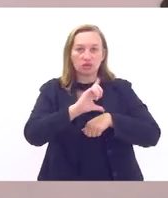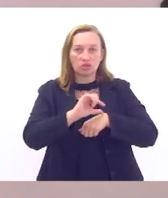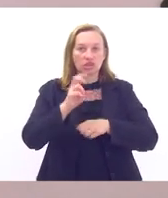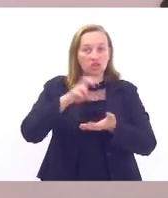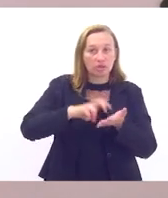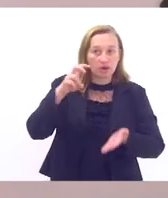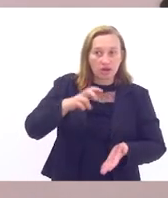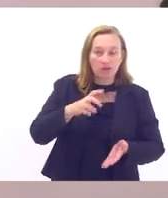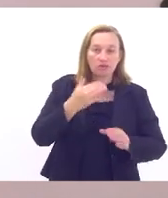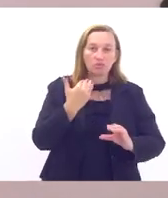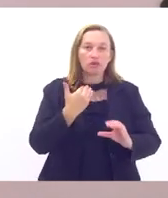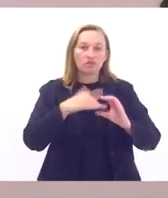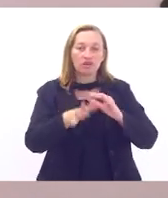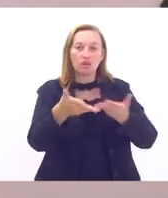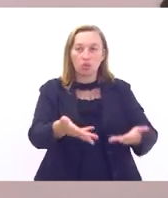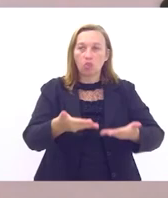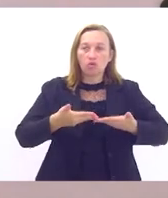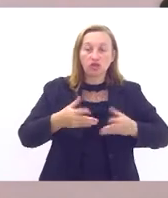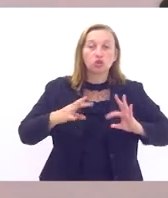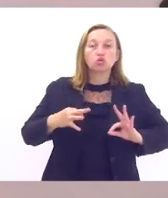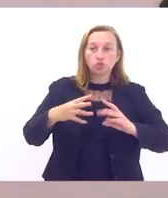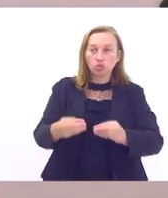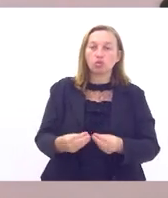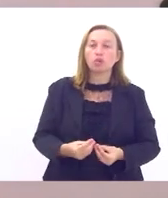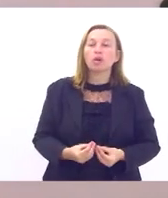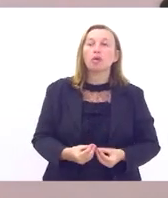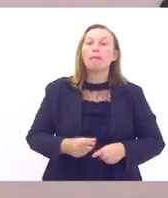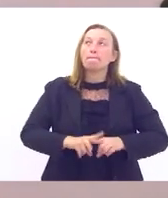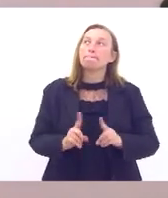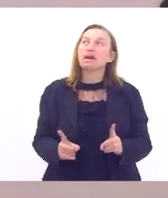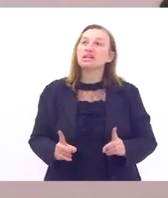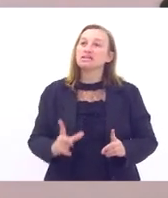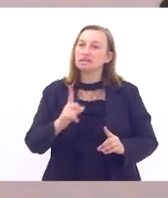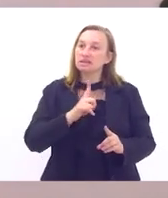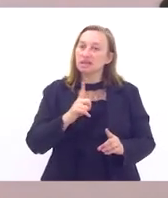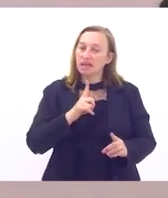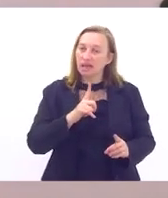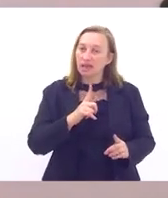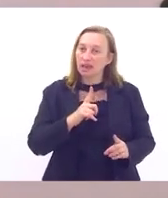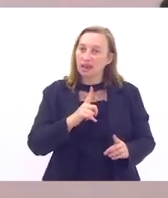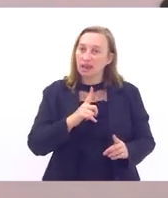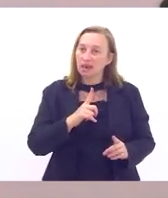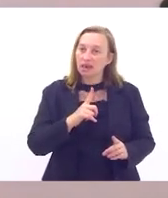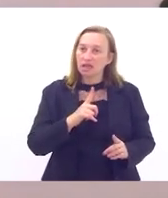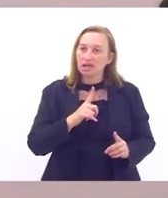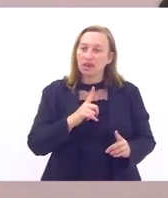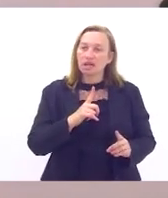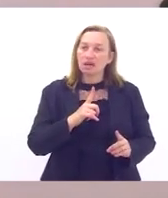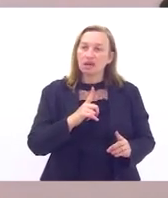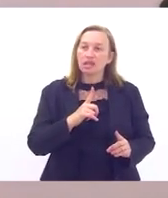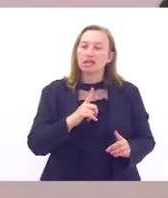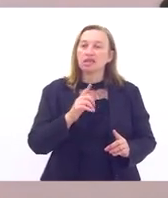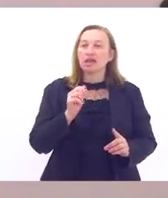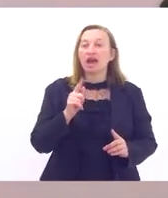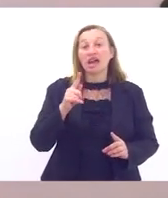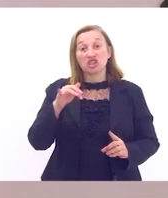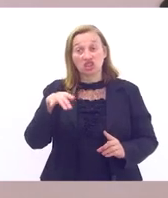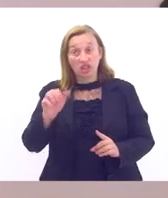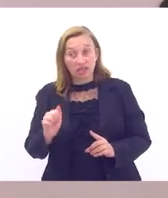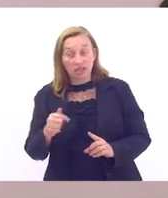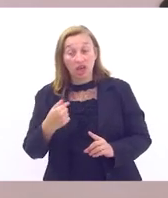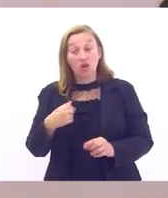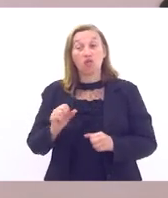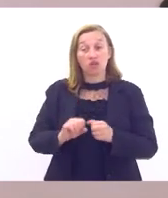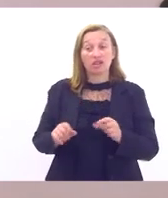Nós vamos mandar um convite, tudo isso, mas ter na agenda, mais ou menos, que o deputado Tante em alguns momentos faz, eu também,